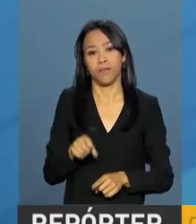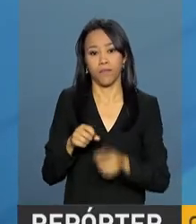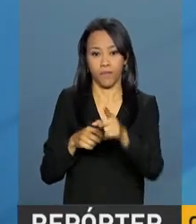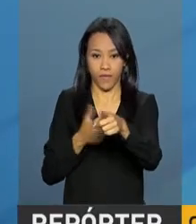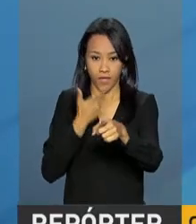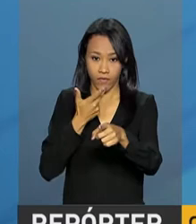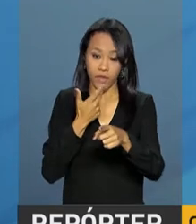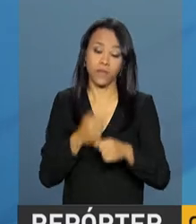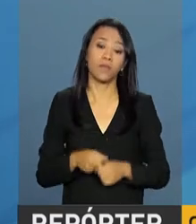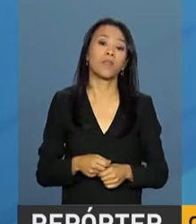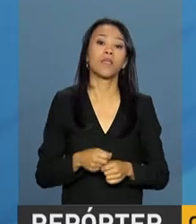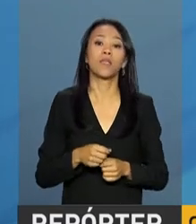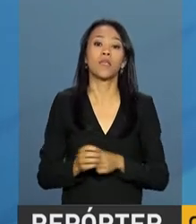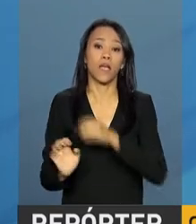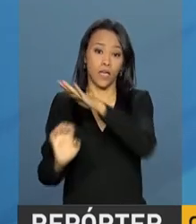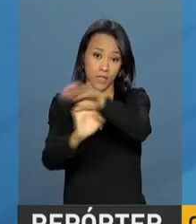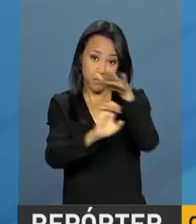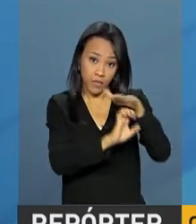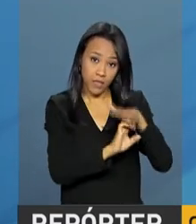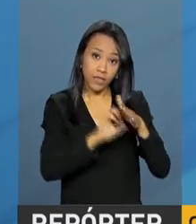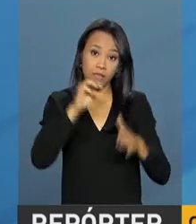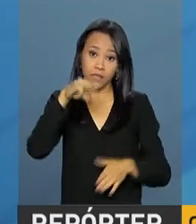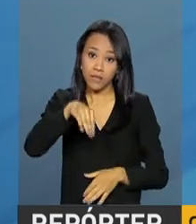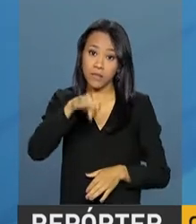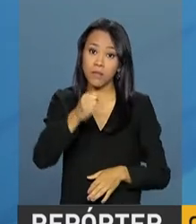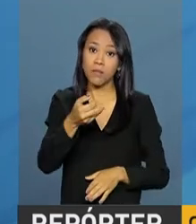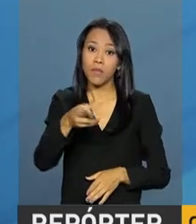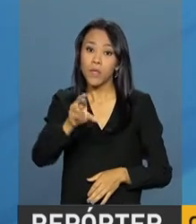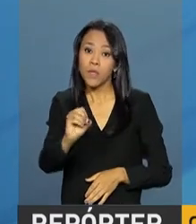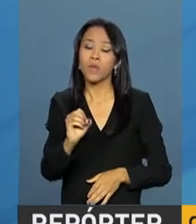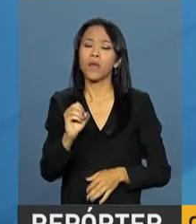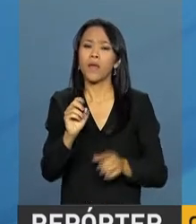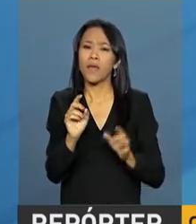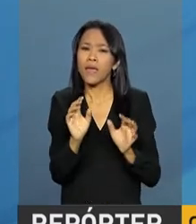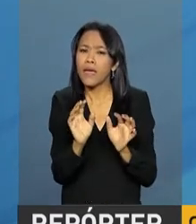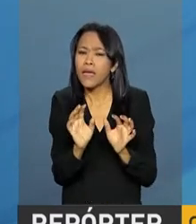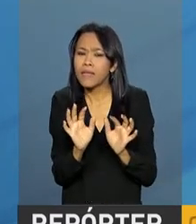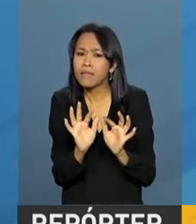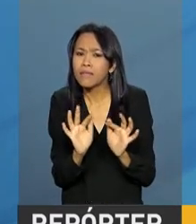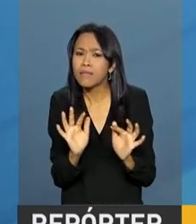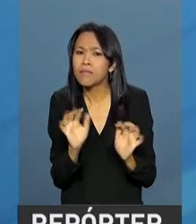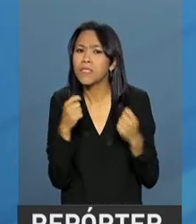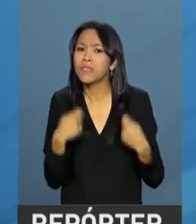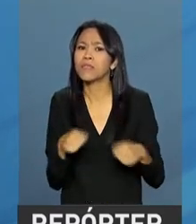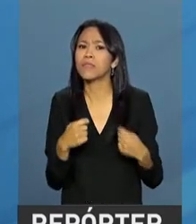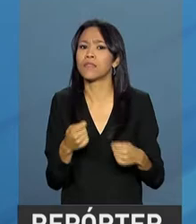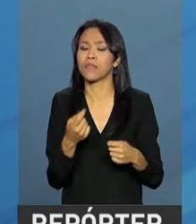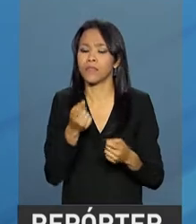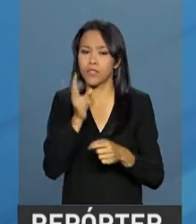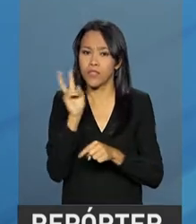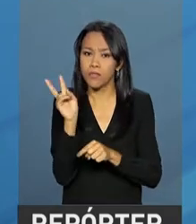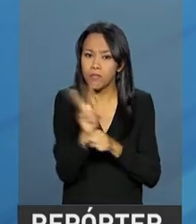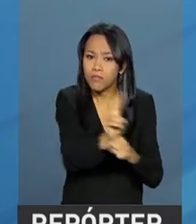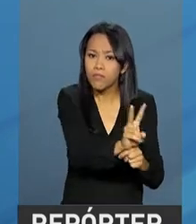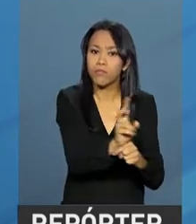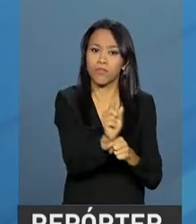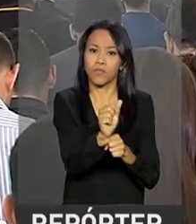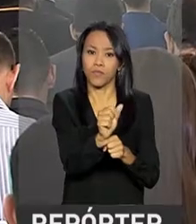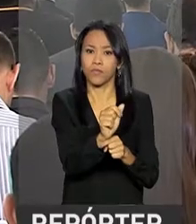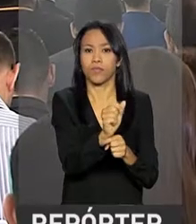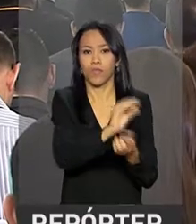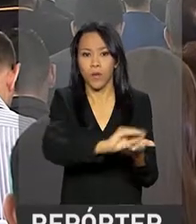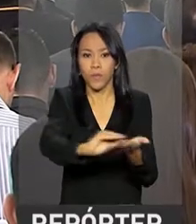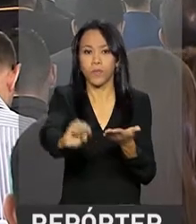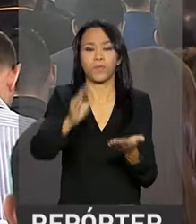pontual desde que o crédito seja bem orientado bem concebido e bem assumido